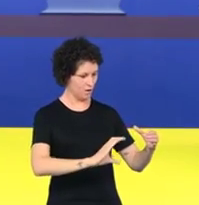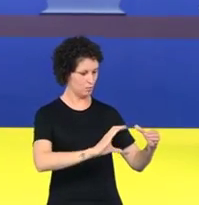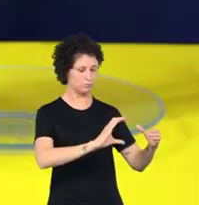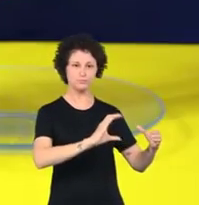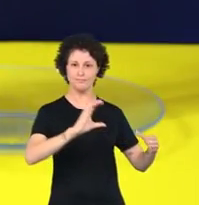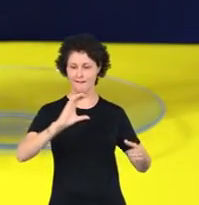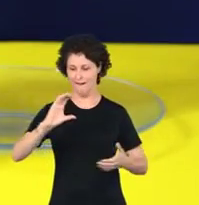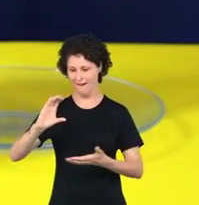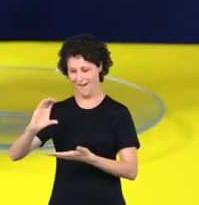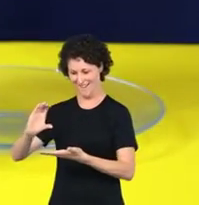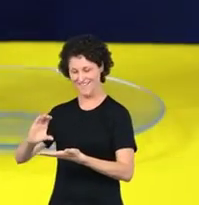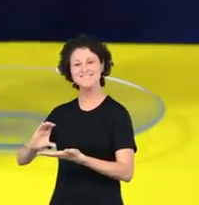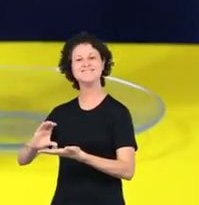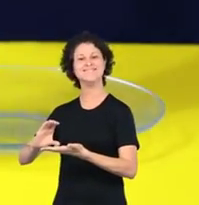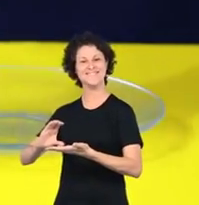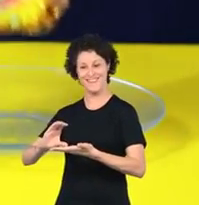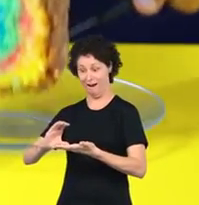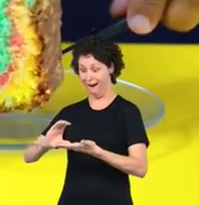Vamos ver.